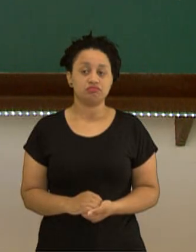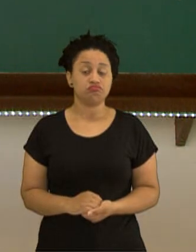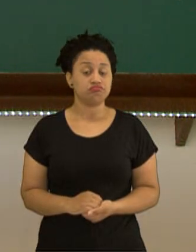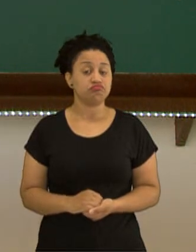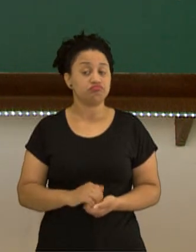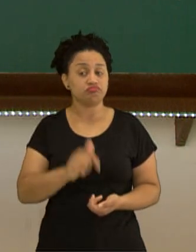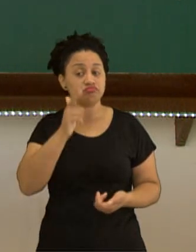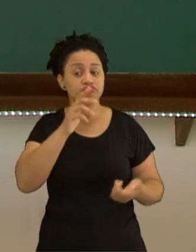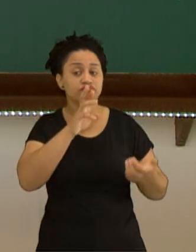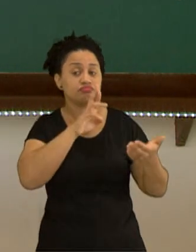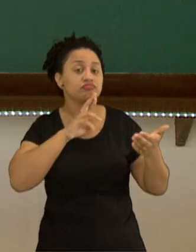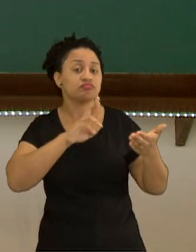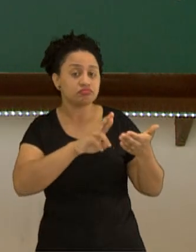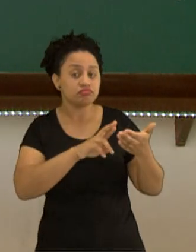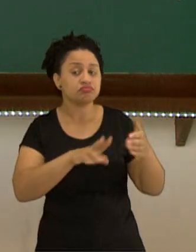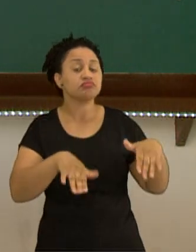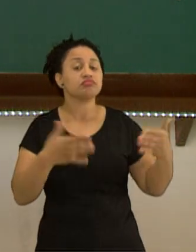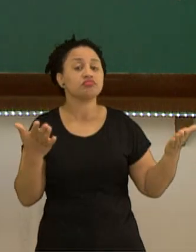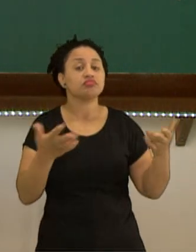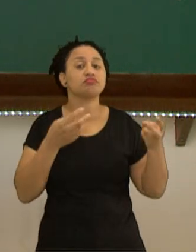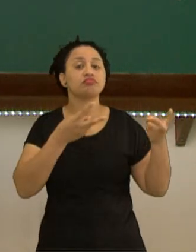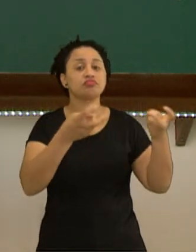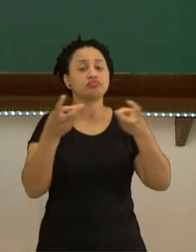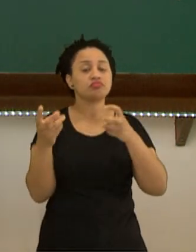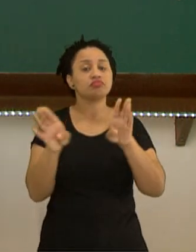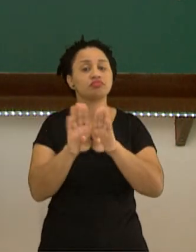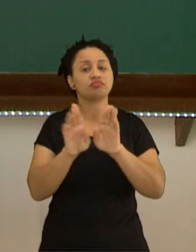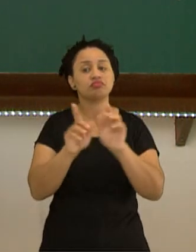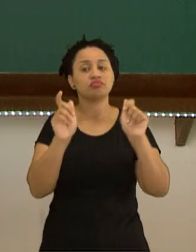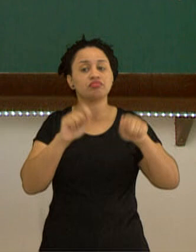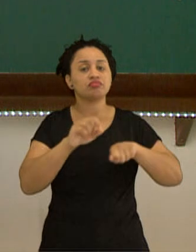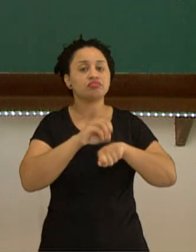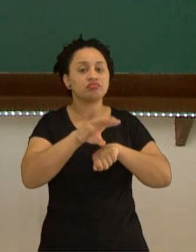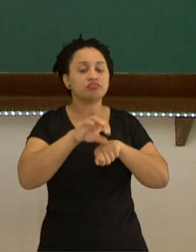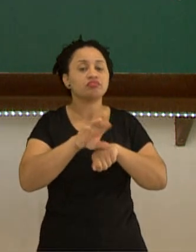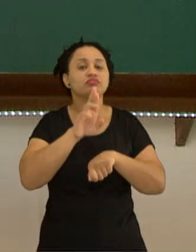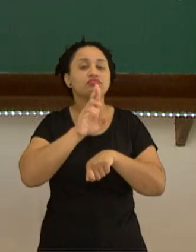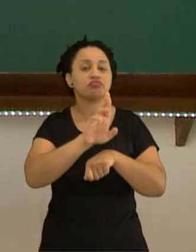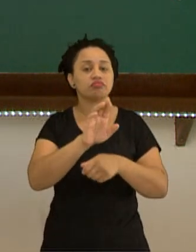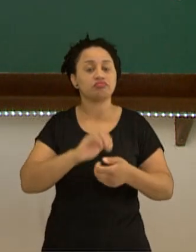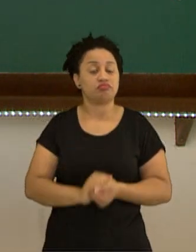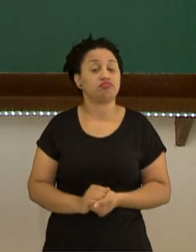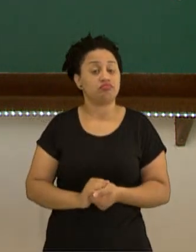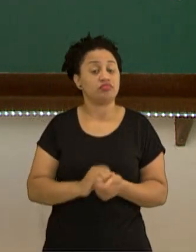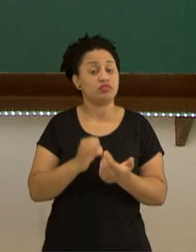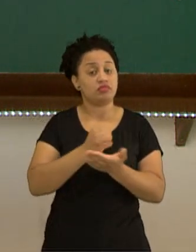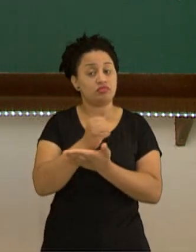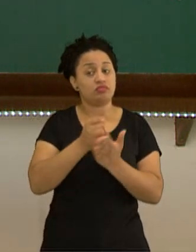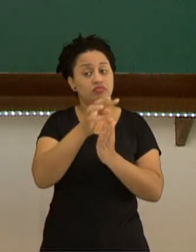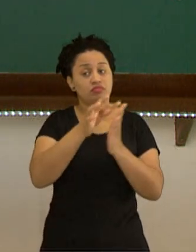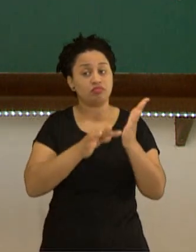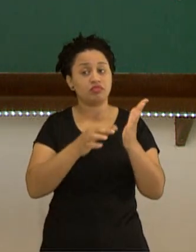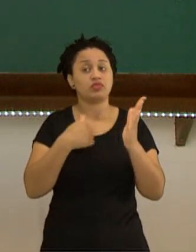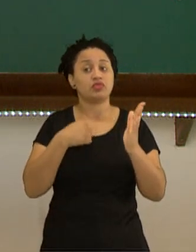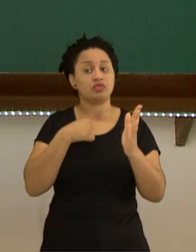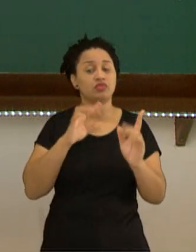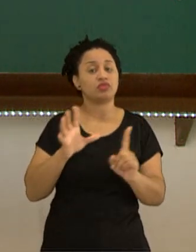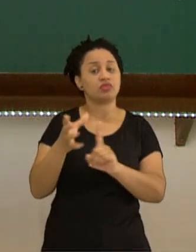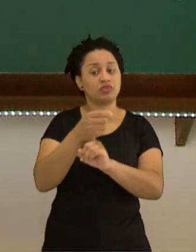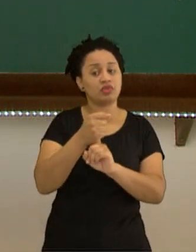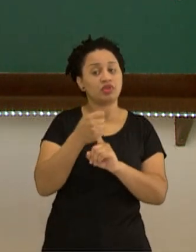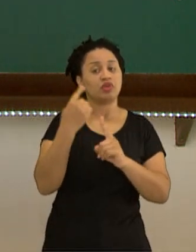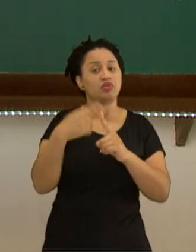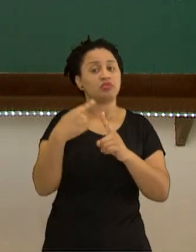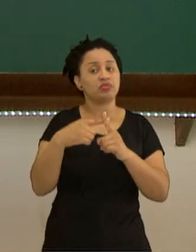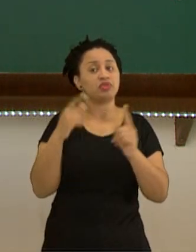Respondeu? Então confira também a possibilidade. De acordo com o texto, é dominadora porque impõe o que pode ser